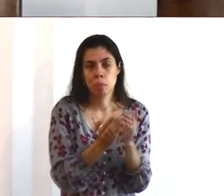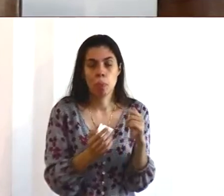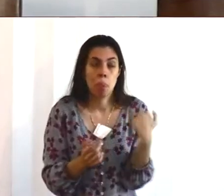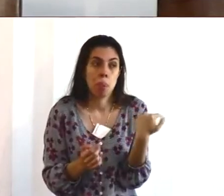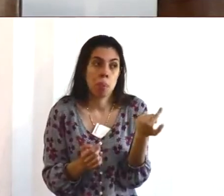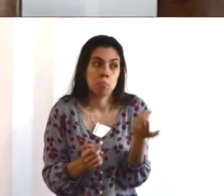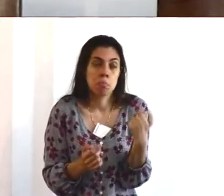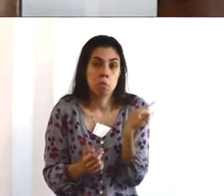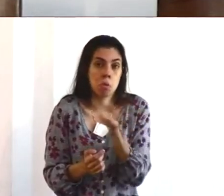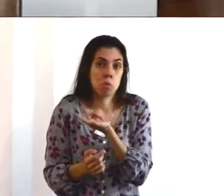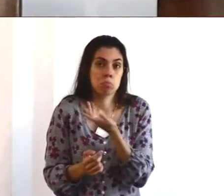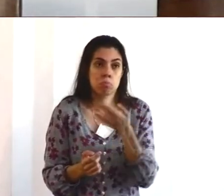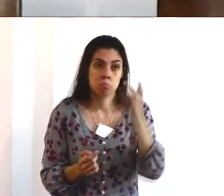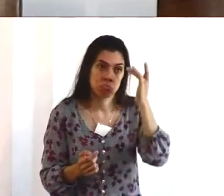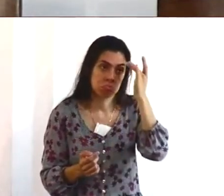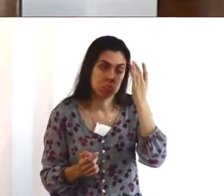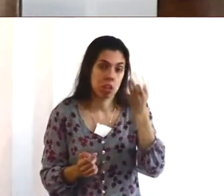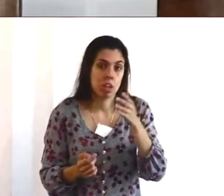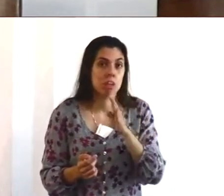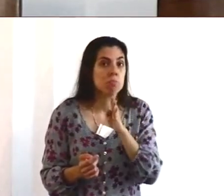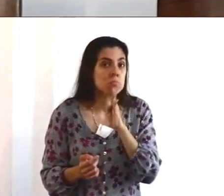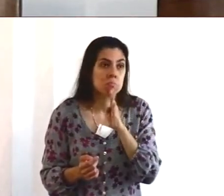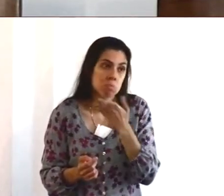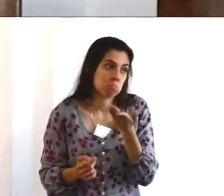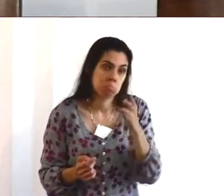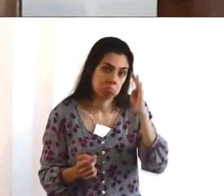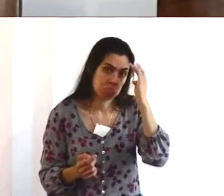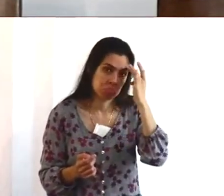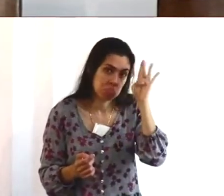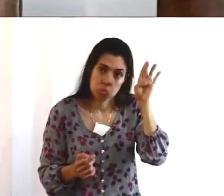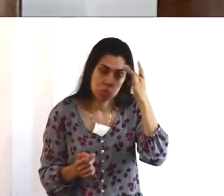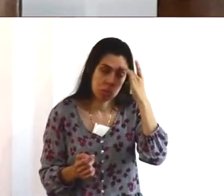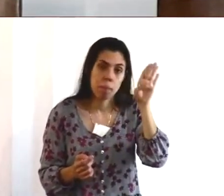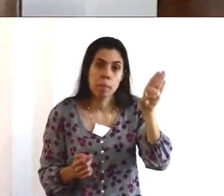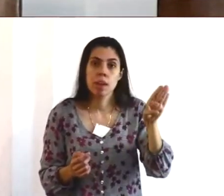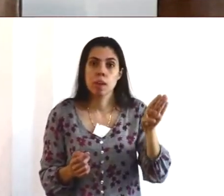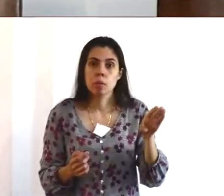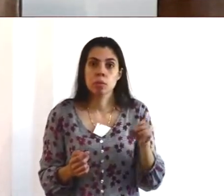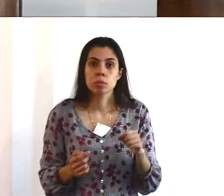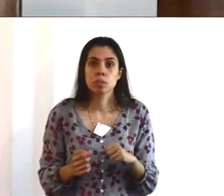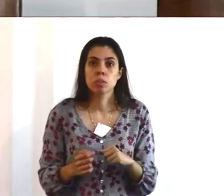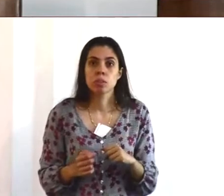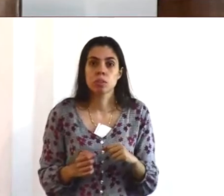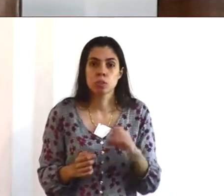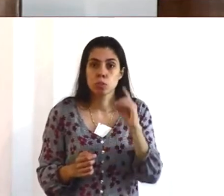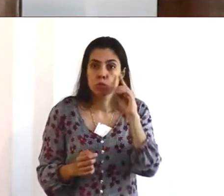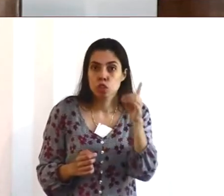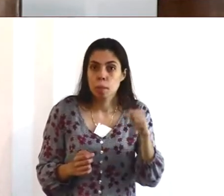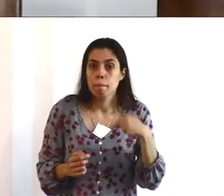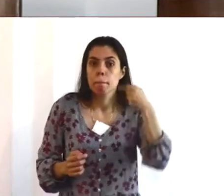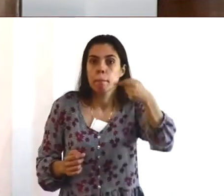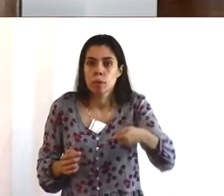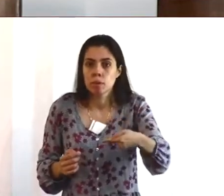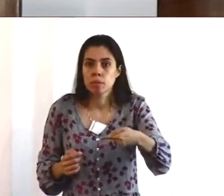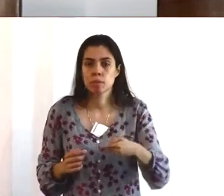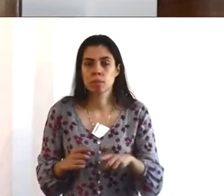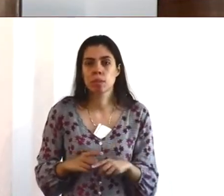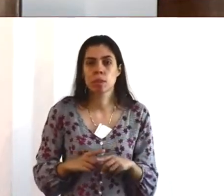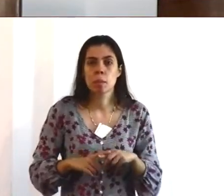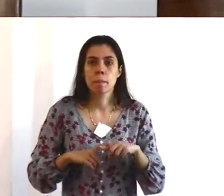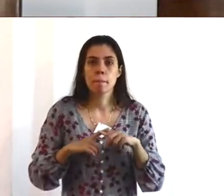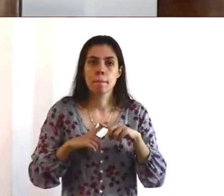o amanhã a nós não pertence, mas sim o nosso escritor, o escritor da nossa história. Mas nós podemos viver o amanhã